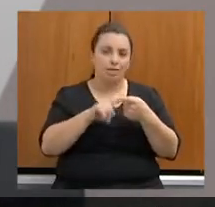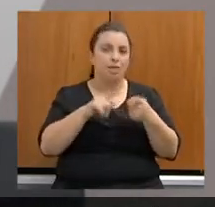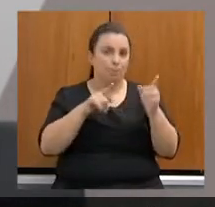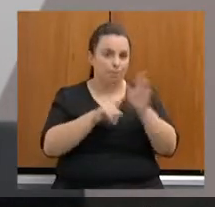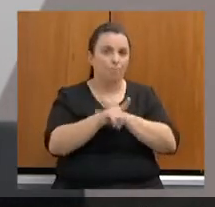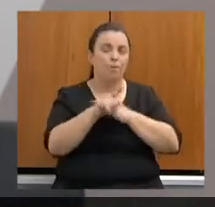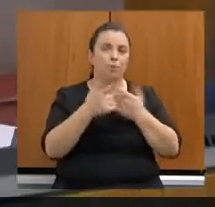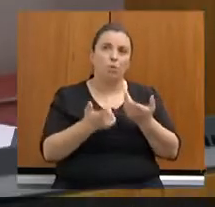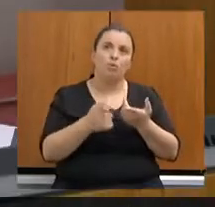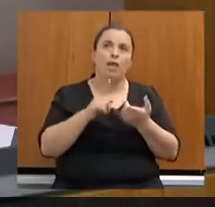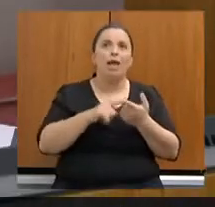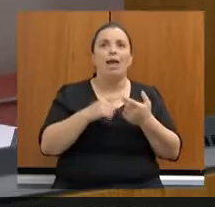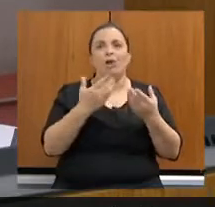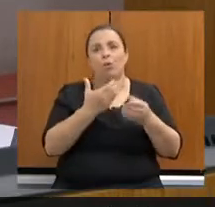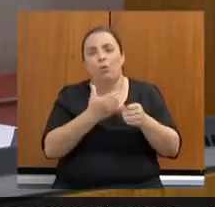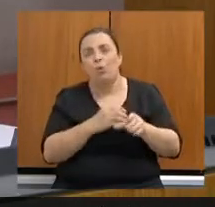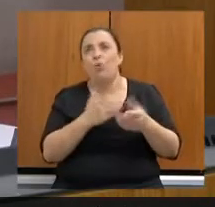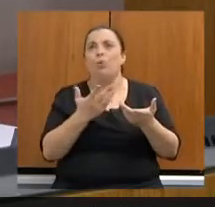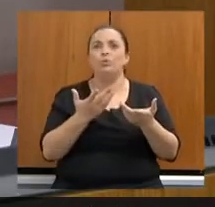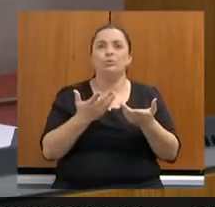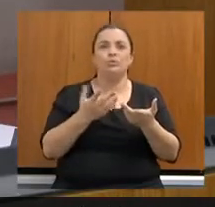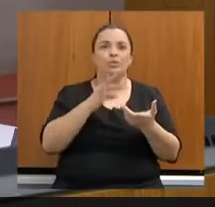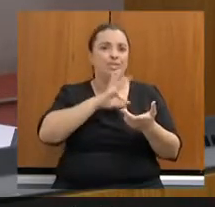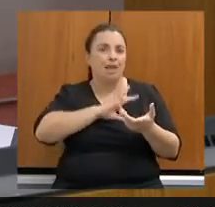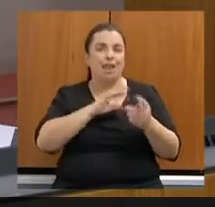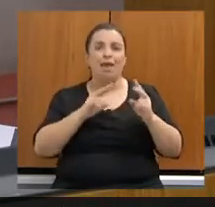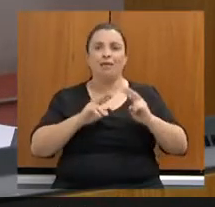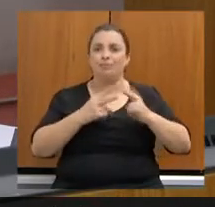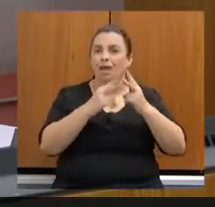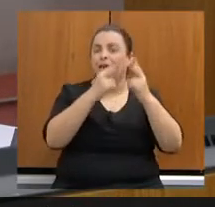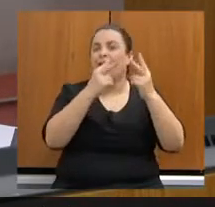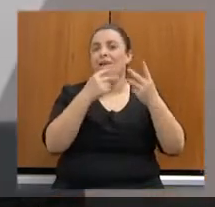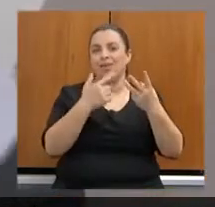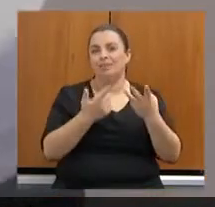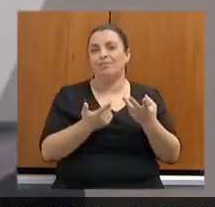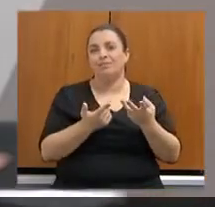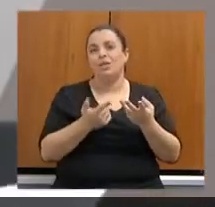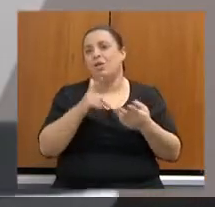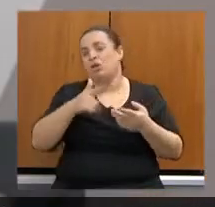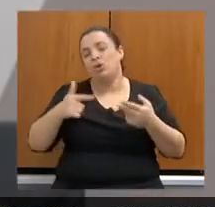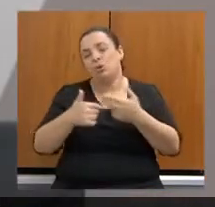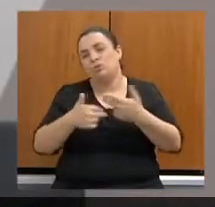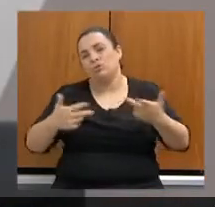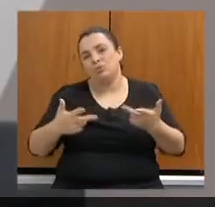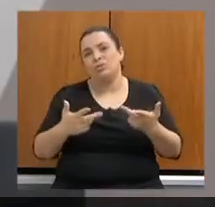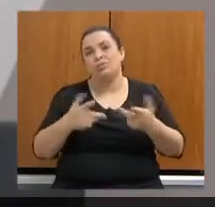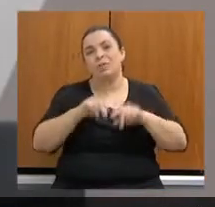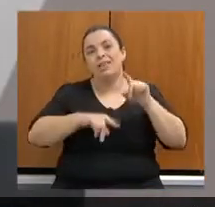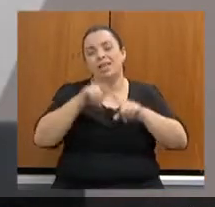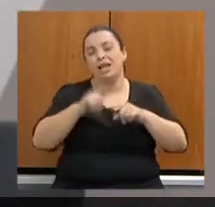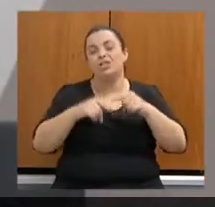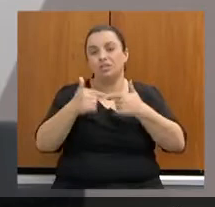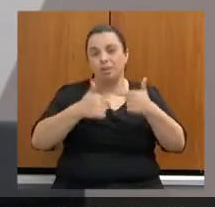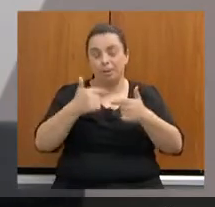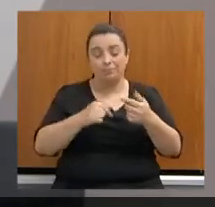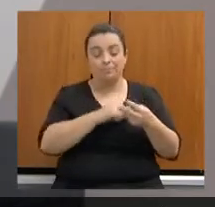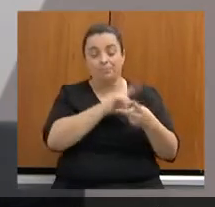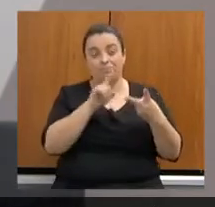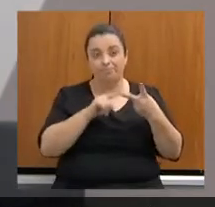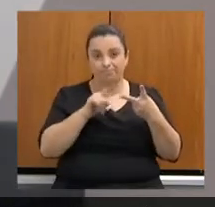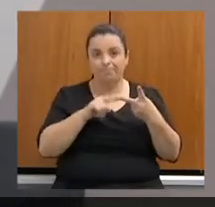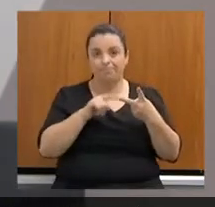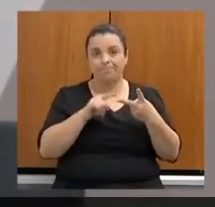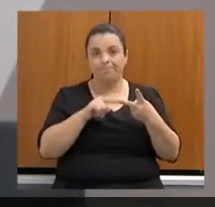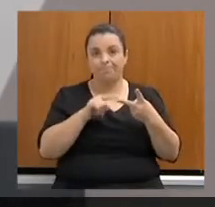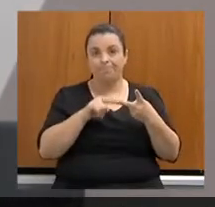à nomeação Carrera salário né enfim condições materiais aí de trabalho segunda Até isso